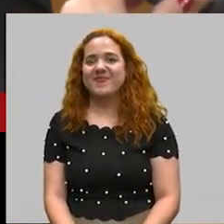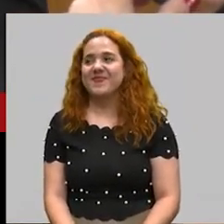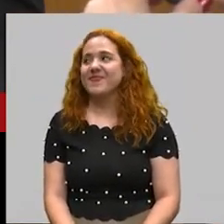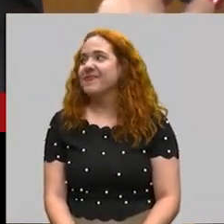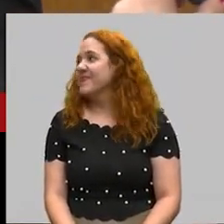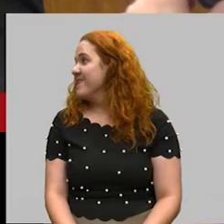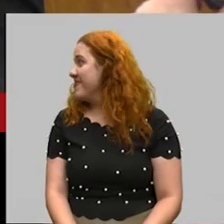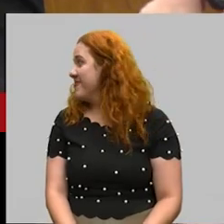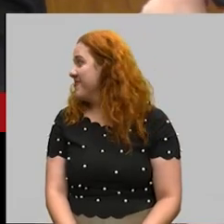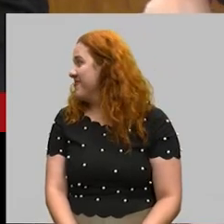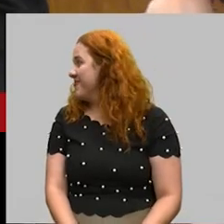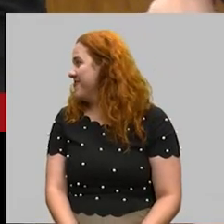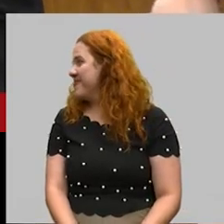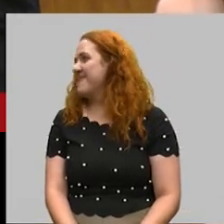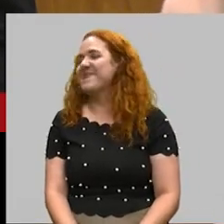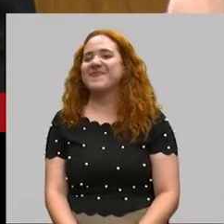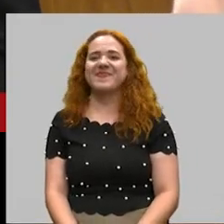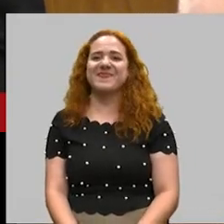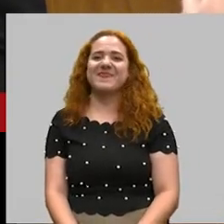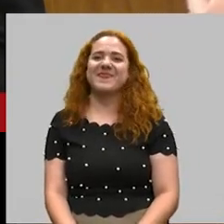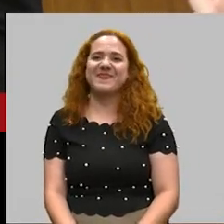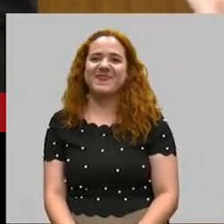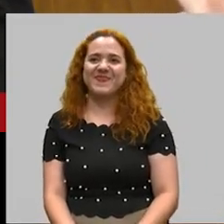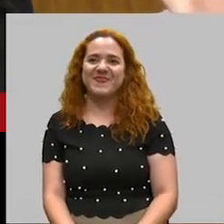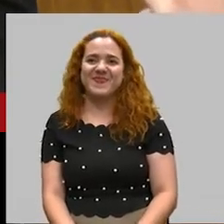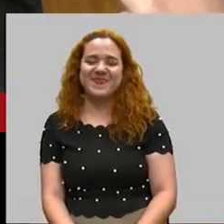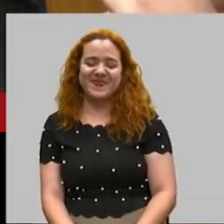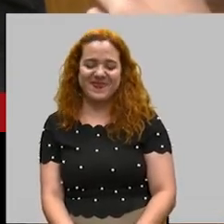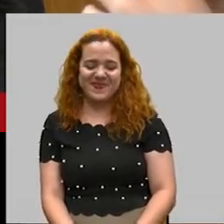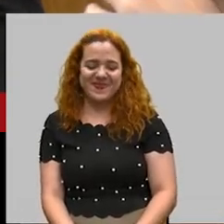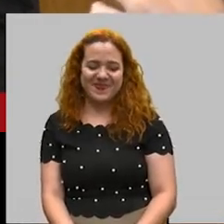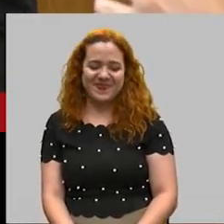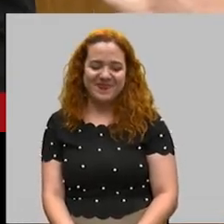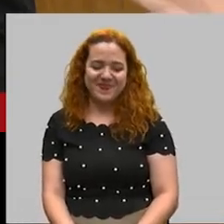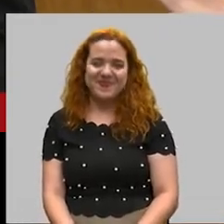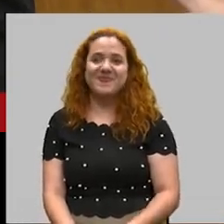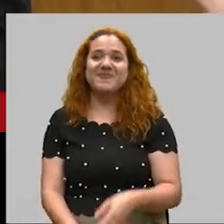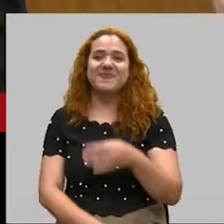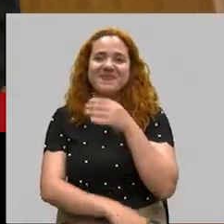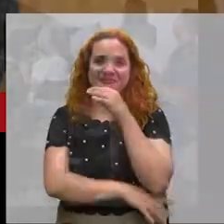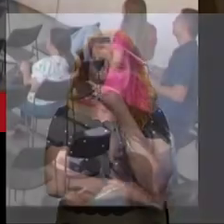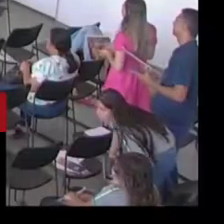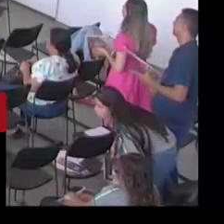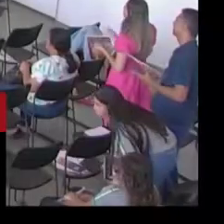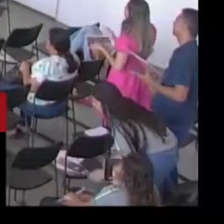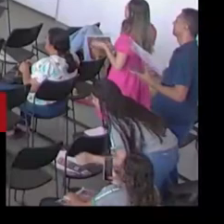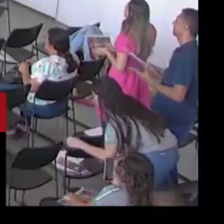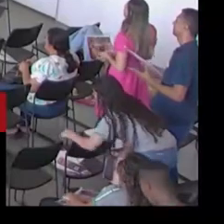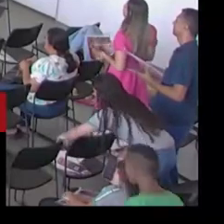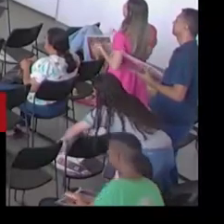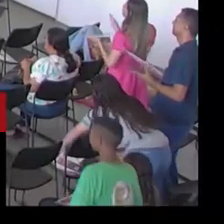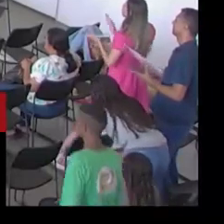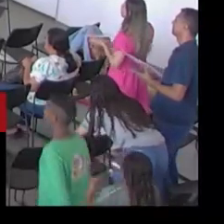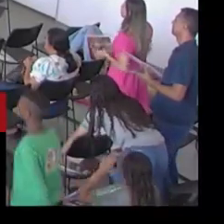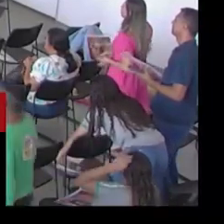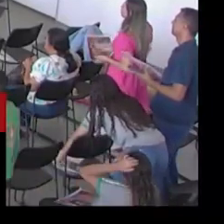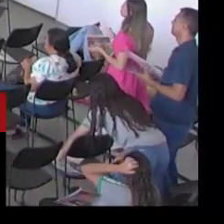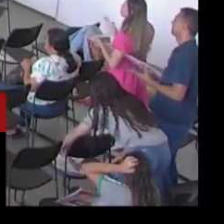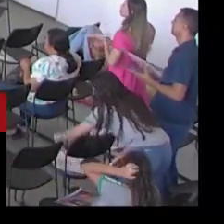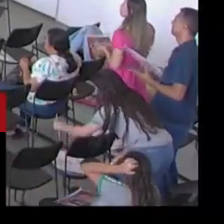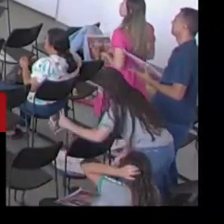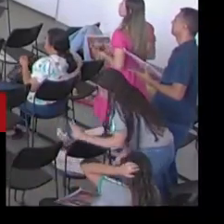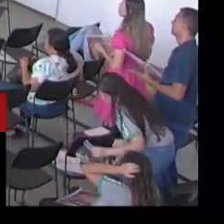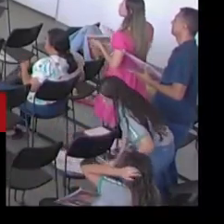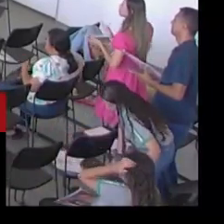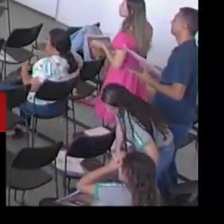e o peixe que é do mar poluição comeu meu verde onde é que tá poluição comeu nem